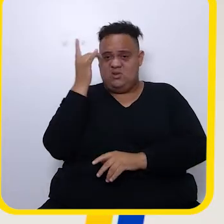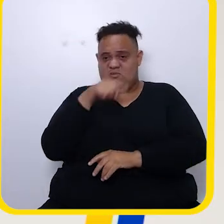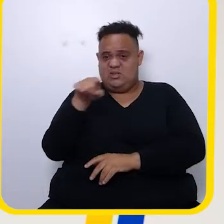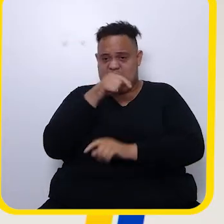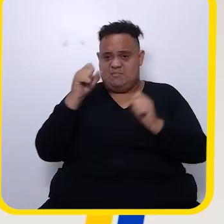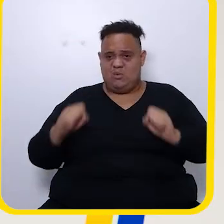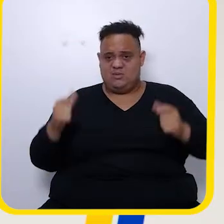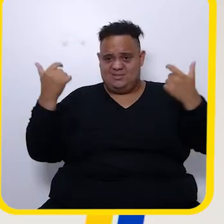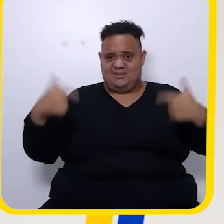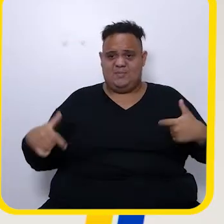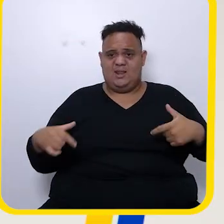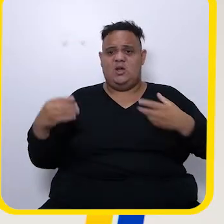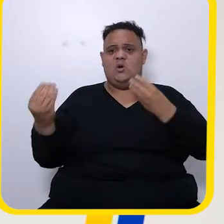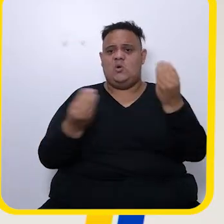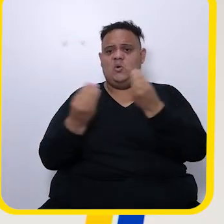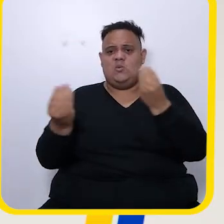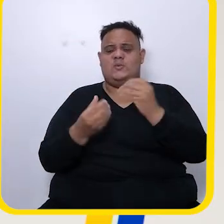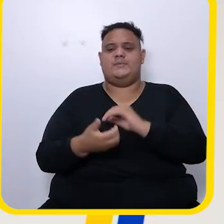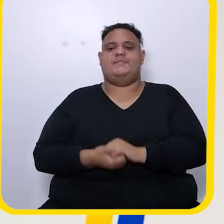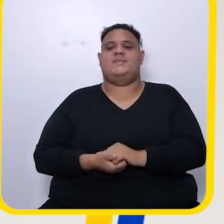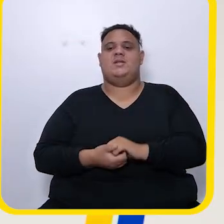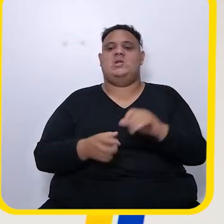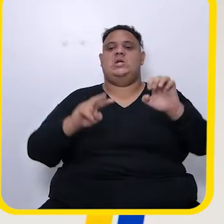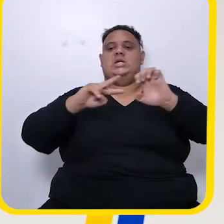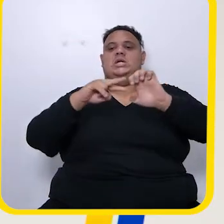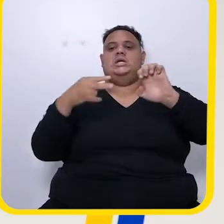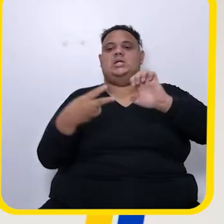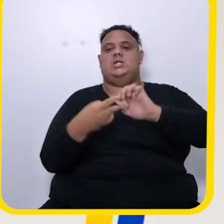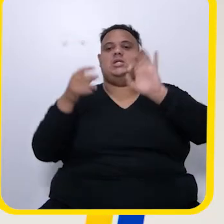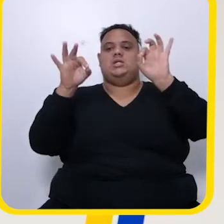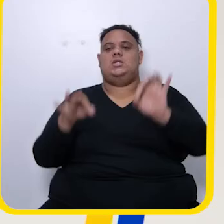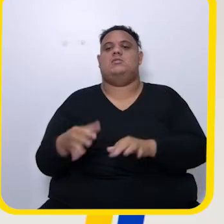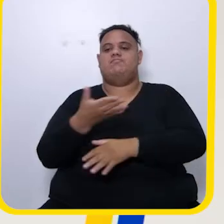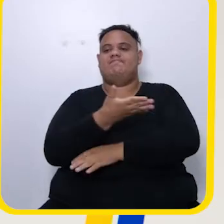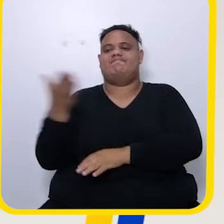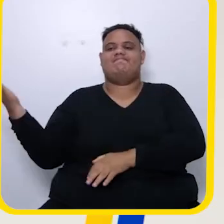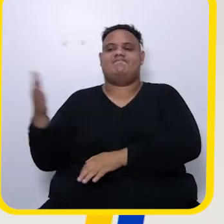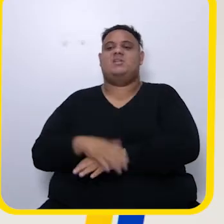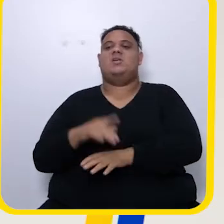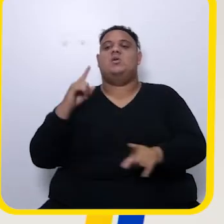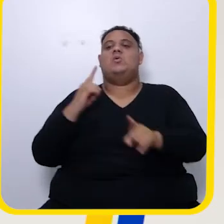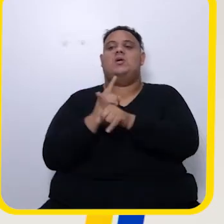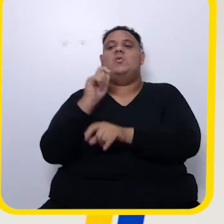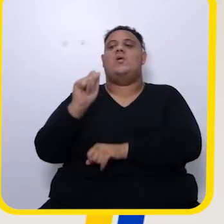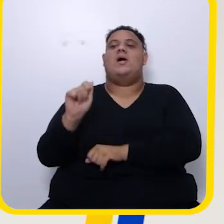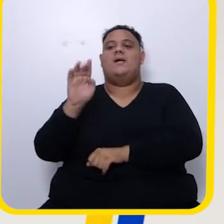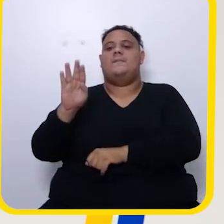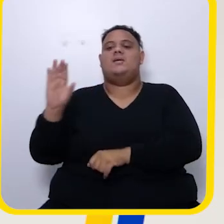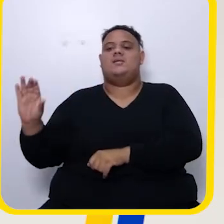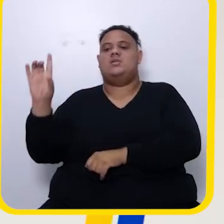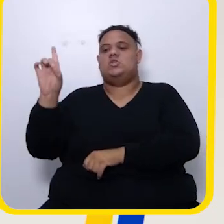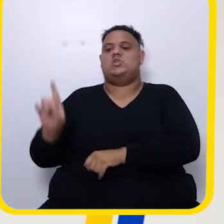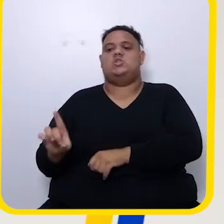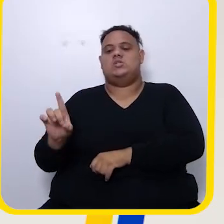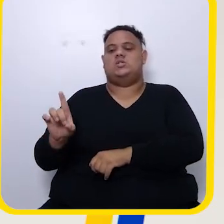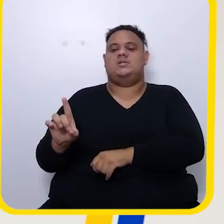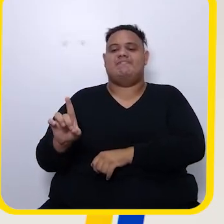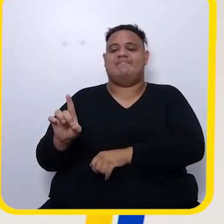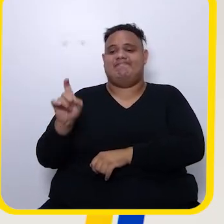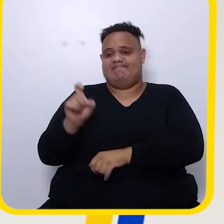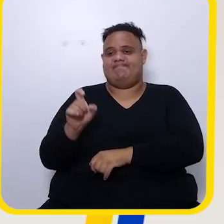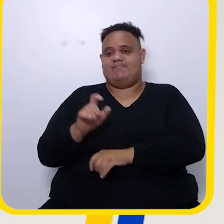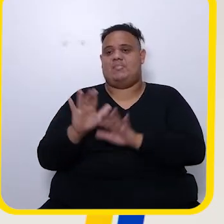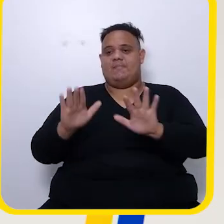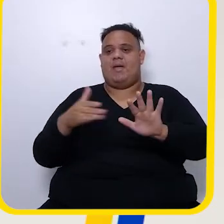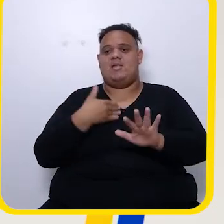pode trabalhar com a sua equação desse jeito aqui, encontrar o A, B, C, delta x. Porém, uma